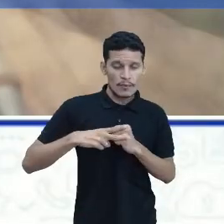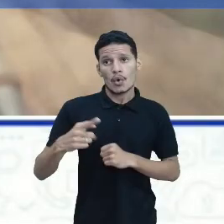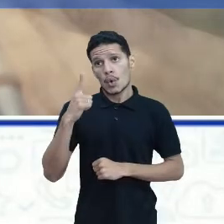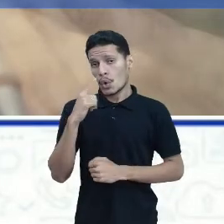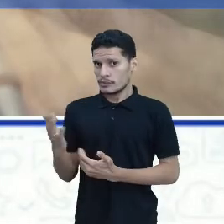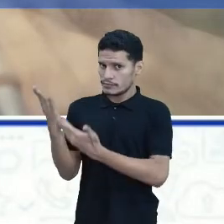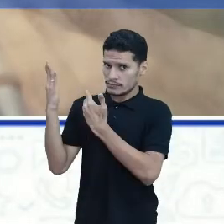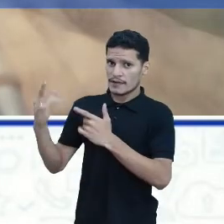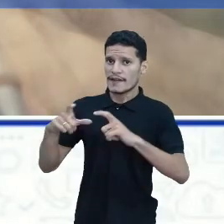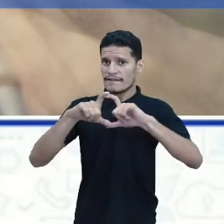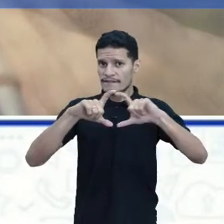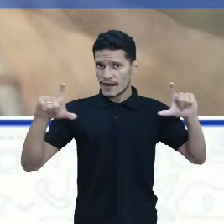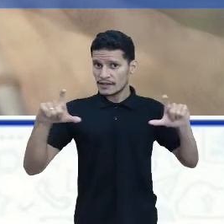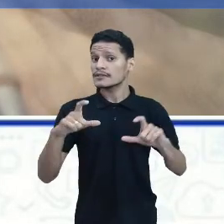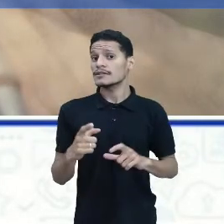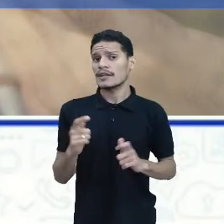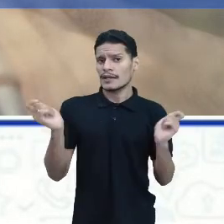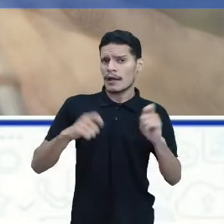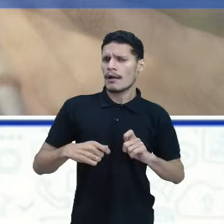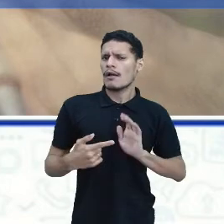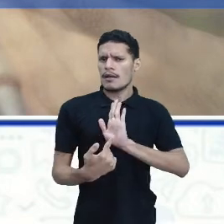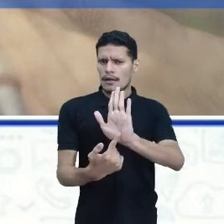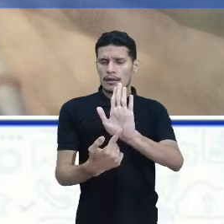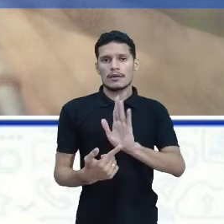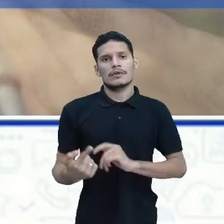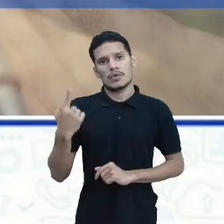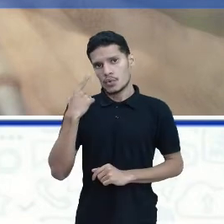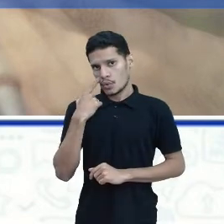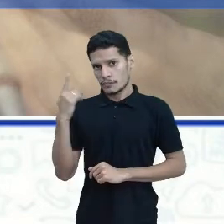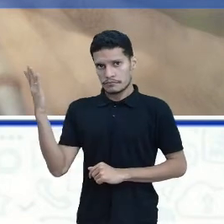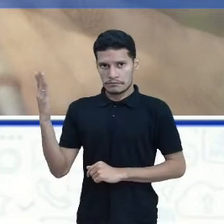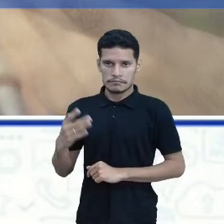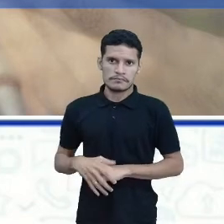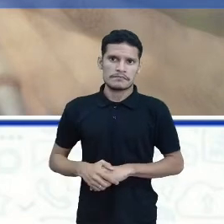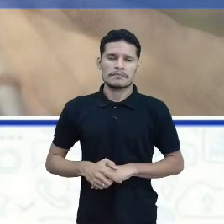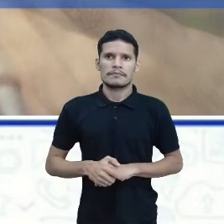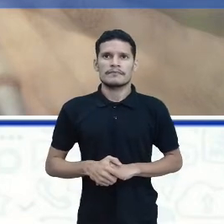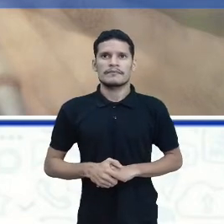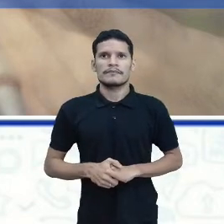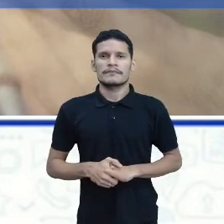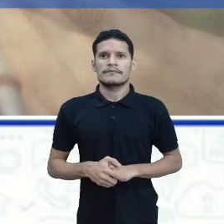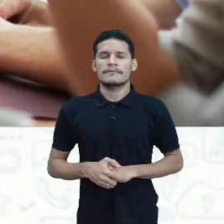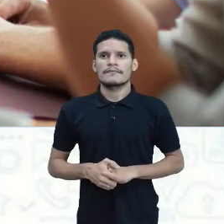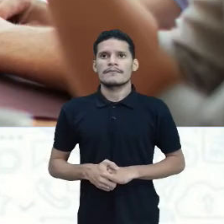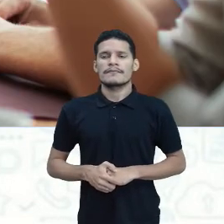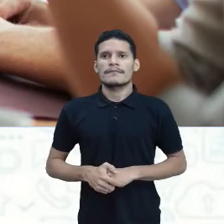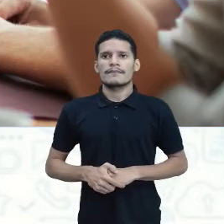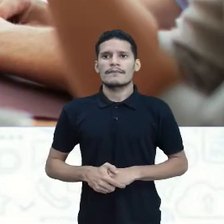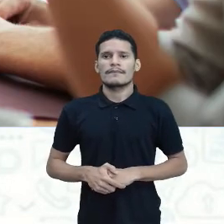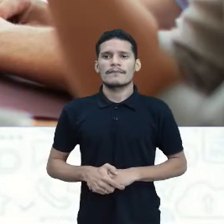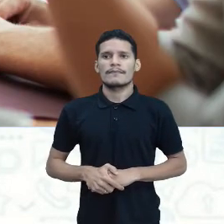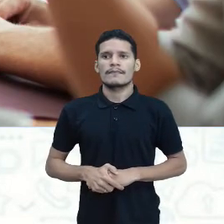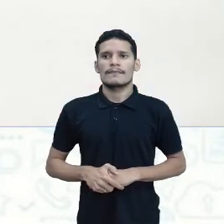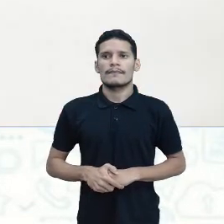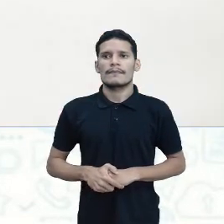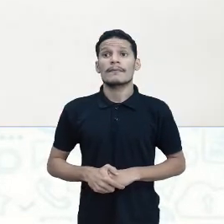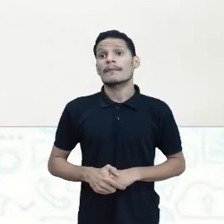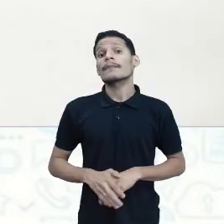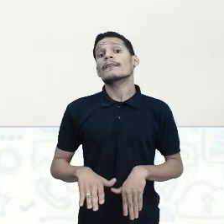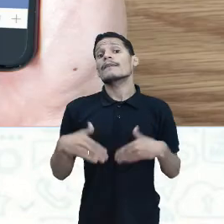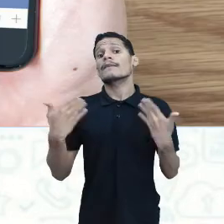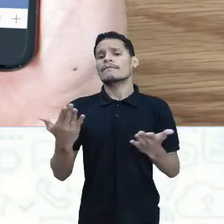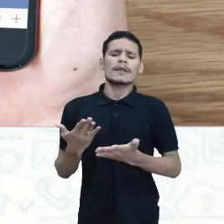be discouraged, she won't pay attention to me, and my mother will not admire my attitudes, tá? Então,